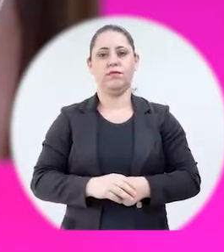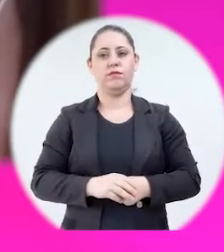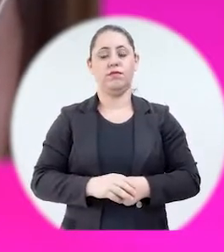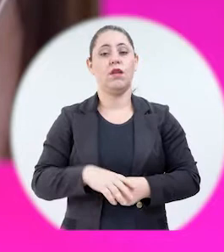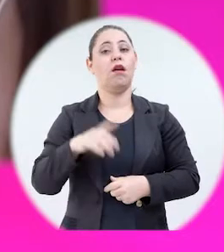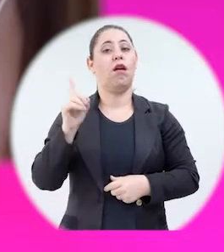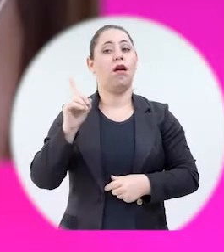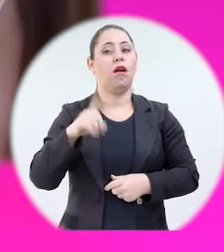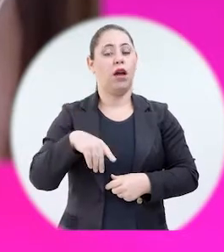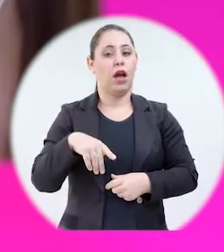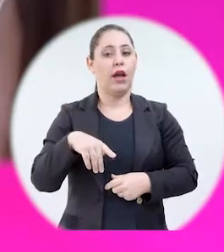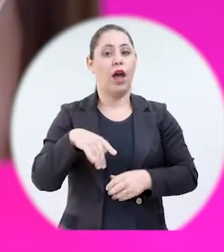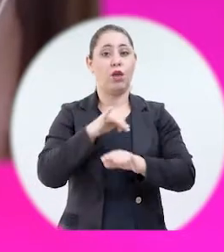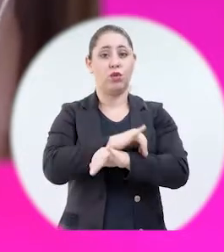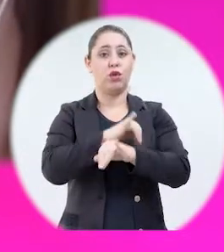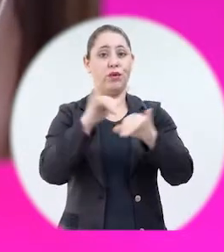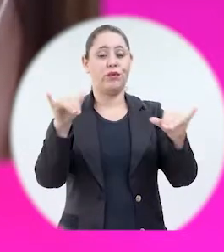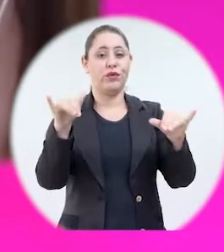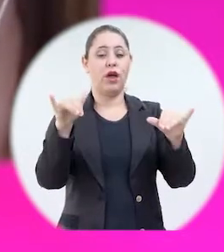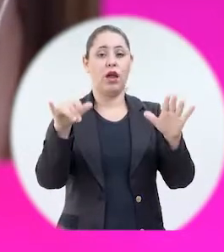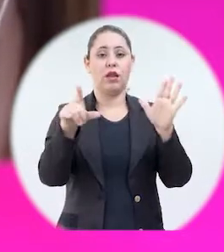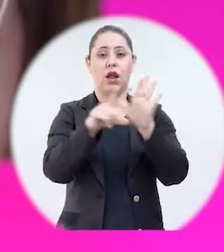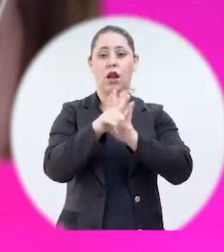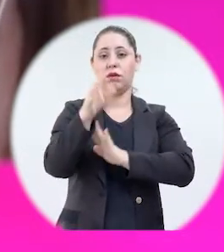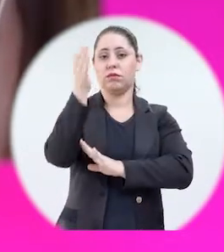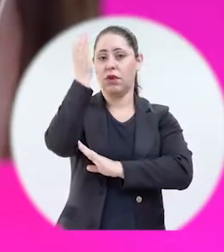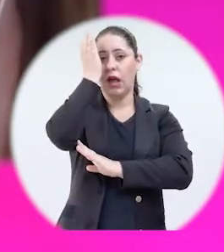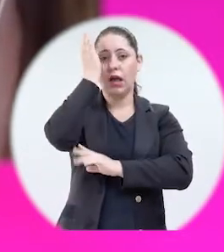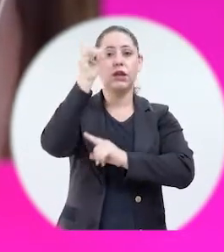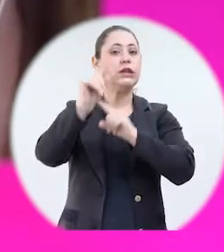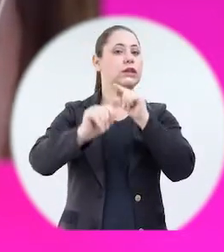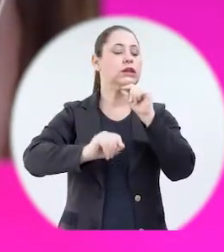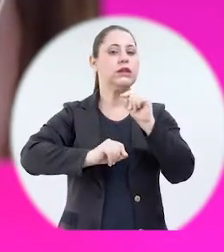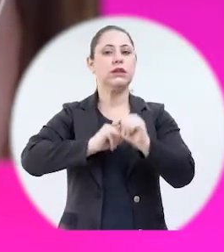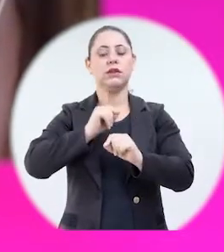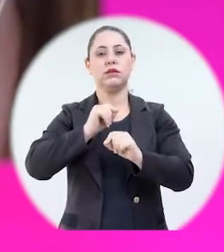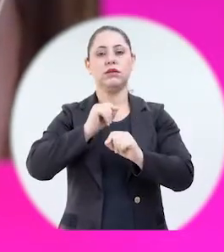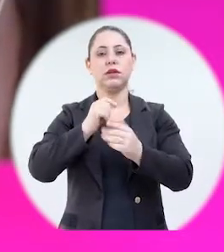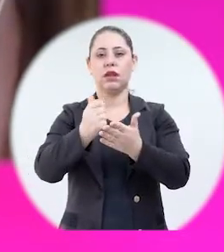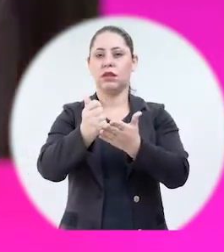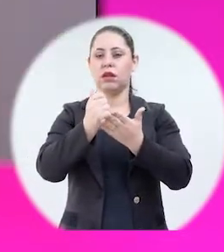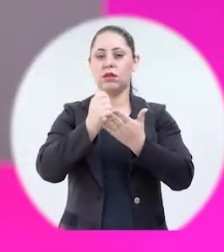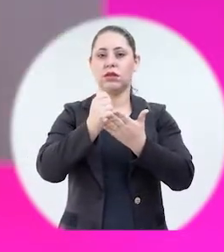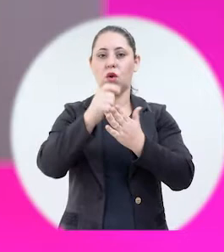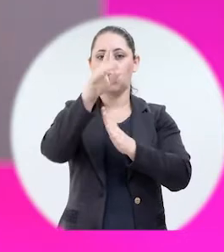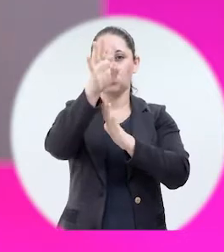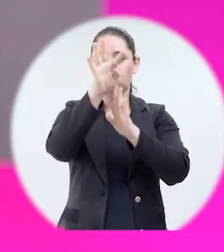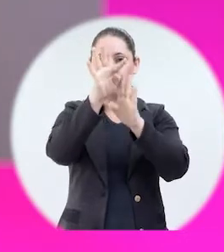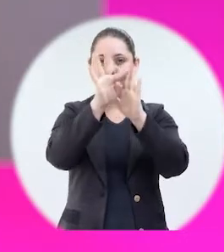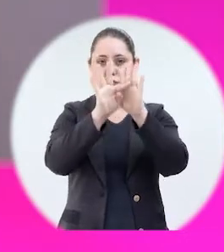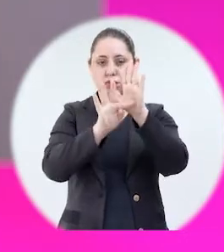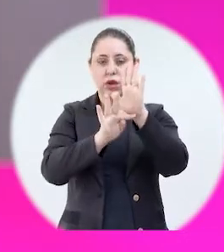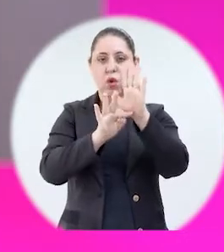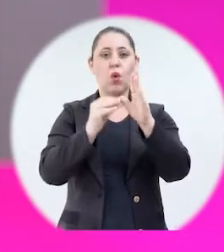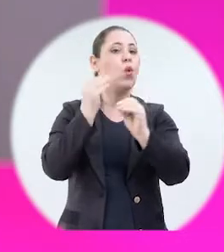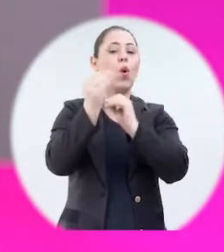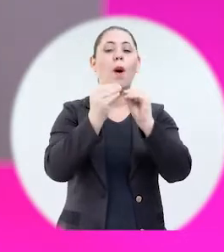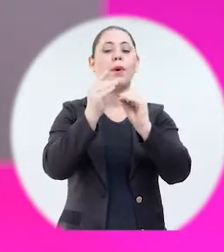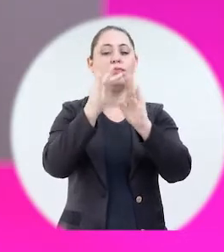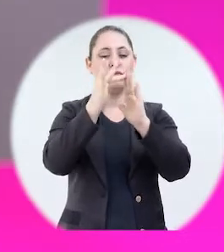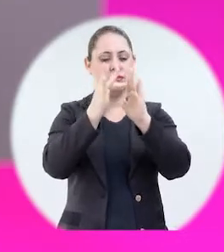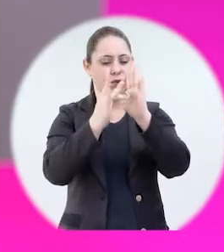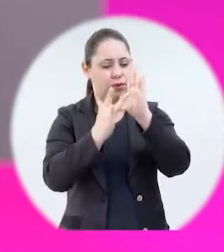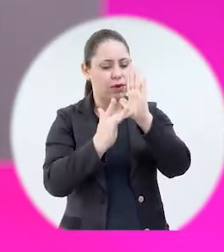Uma das grandes e boas novidades da Lei Maria da Penha foi justamente trazer no seu texto as formas